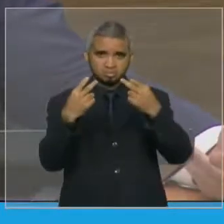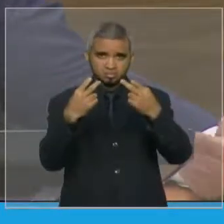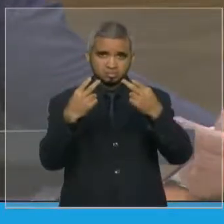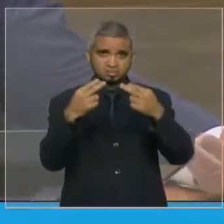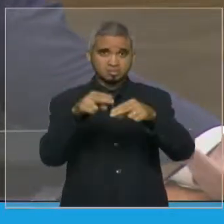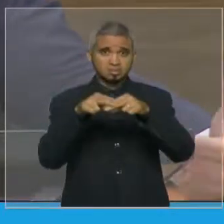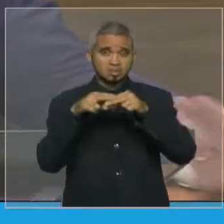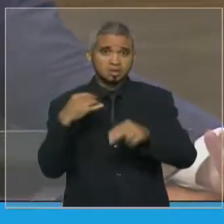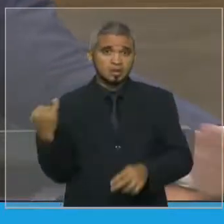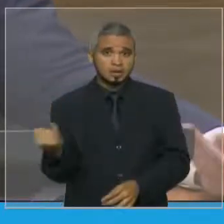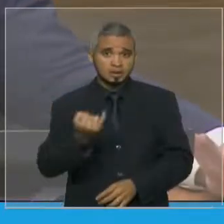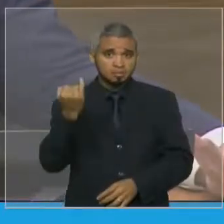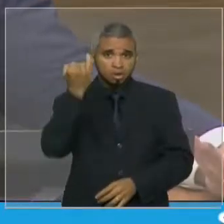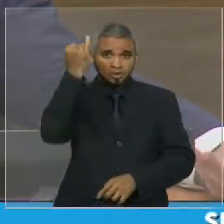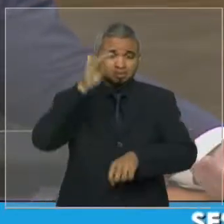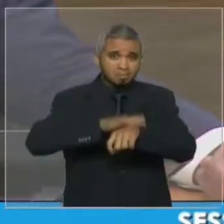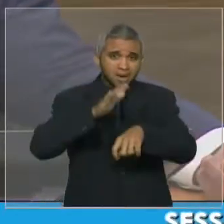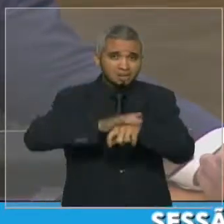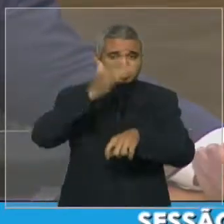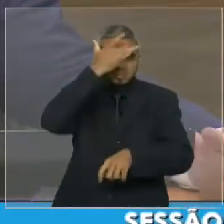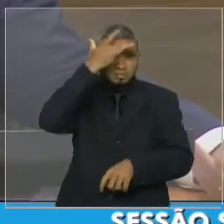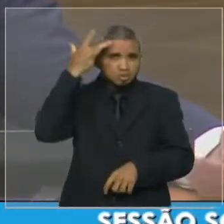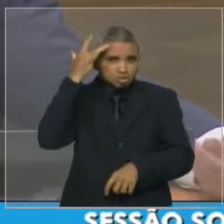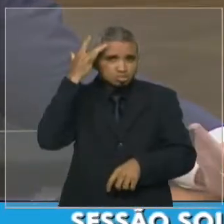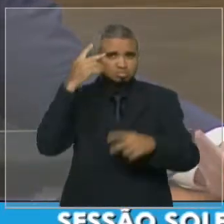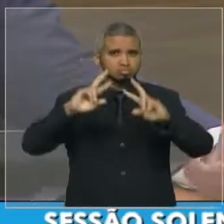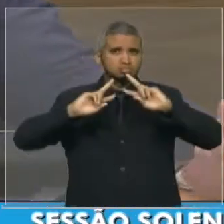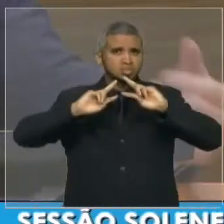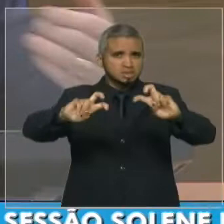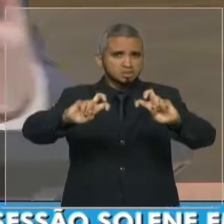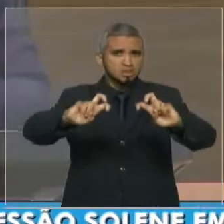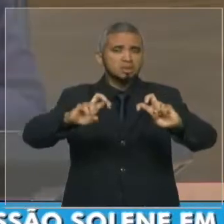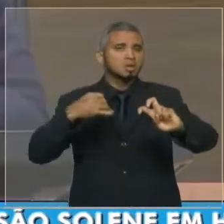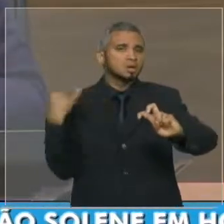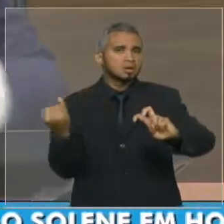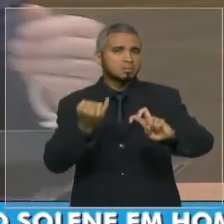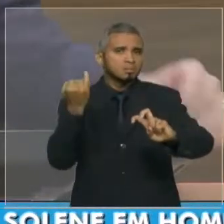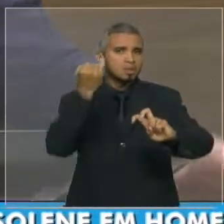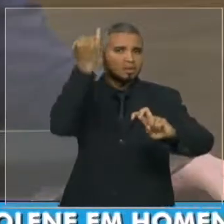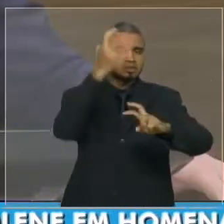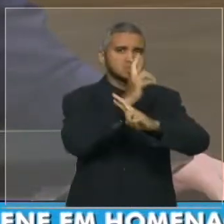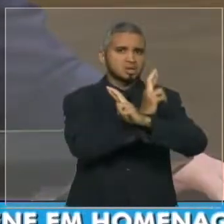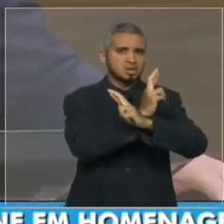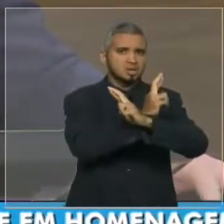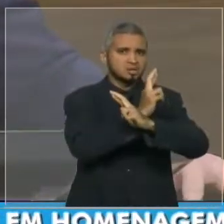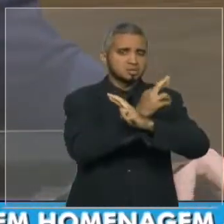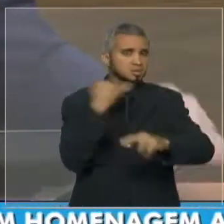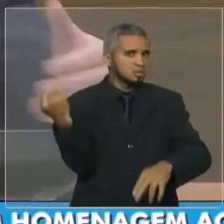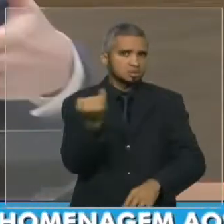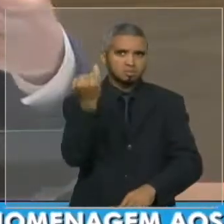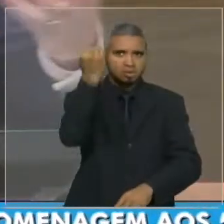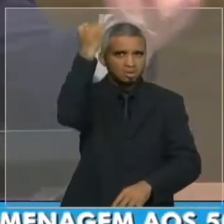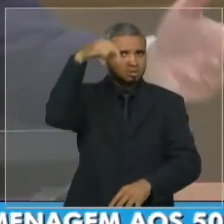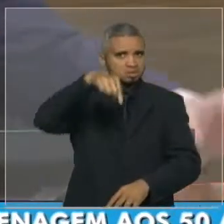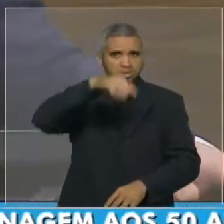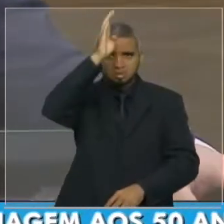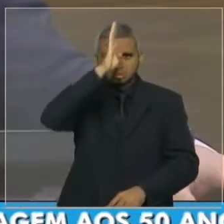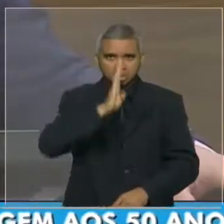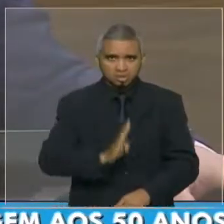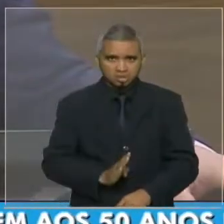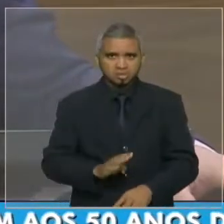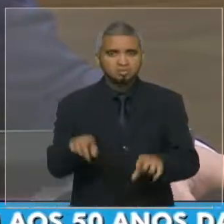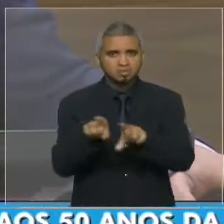que mais e mais pessoas saibam o quanto é vital a atuação da Receita Federal do Brasil e